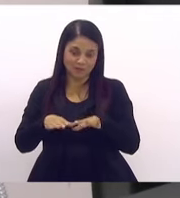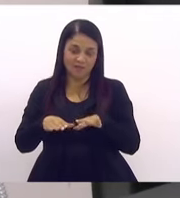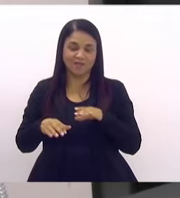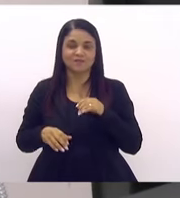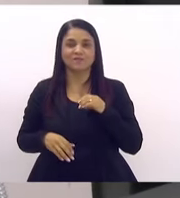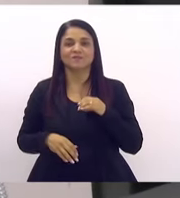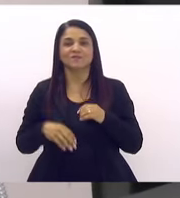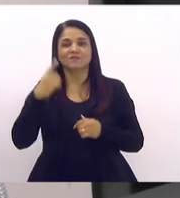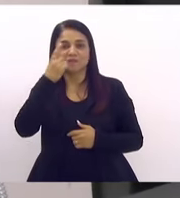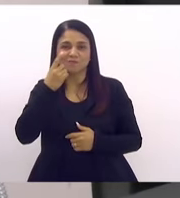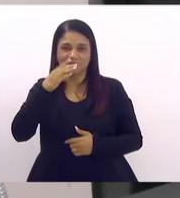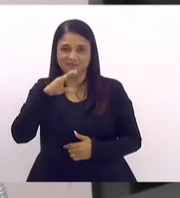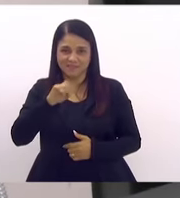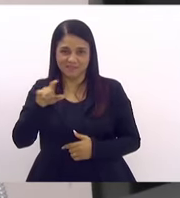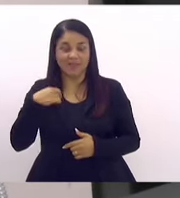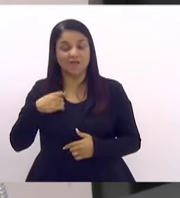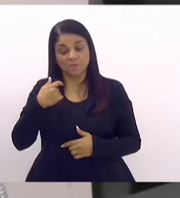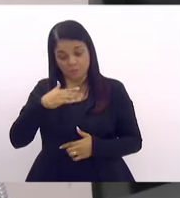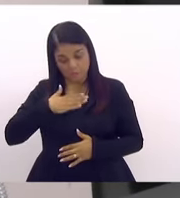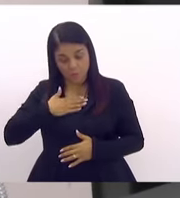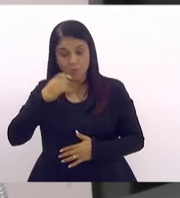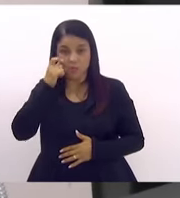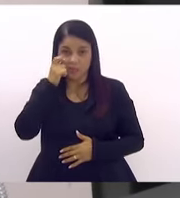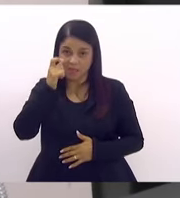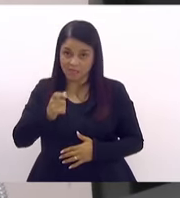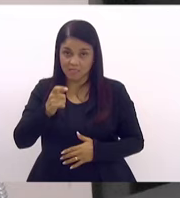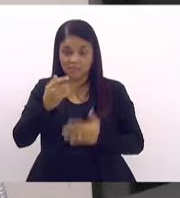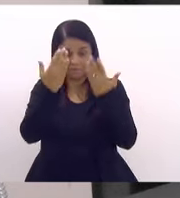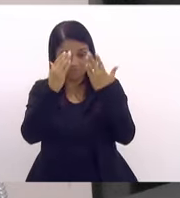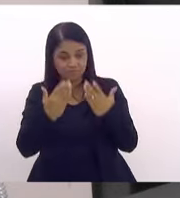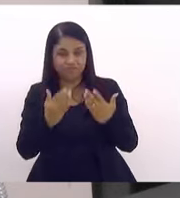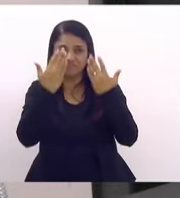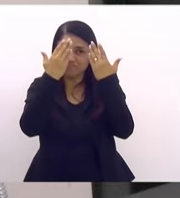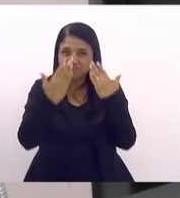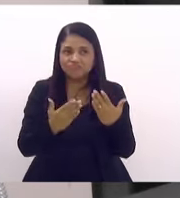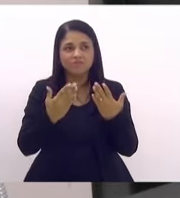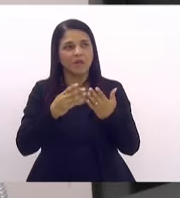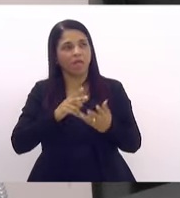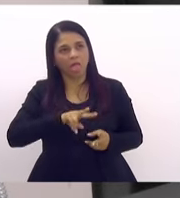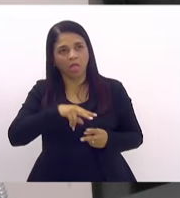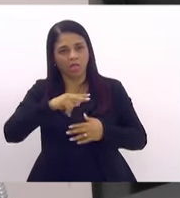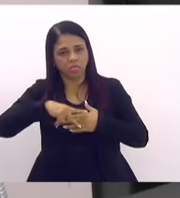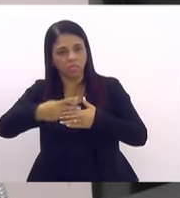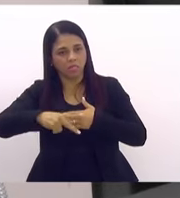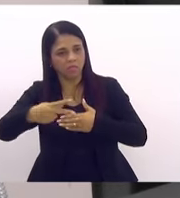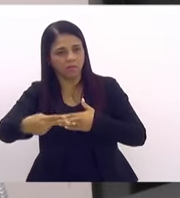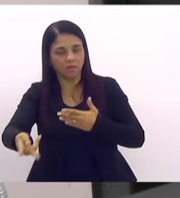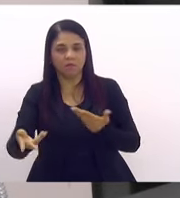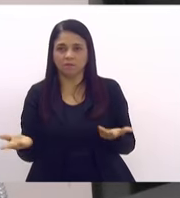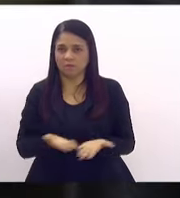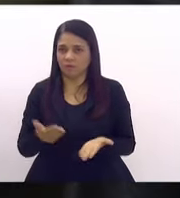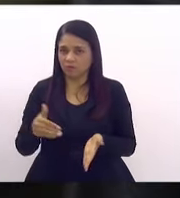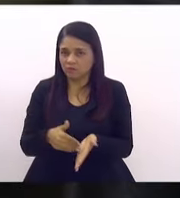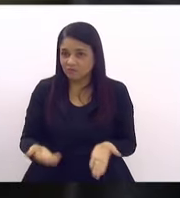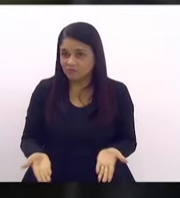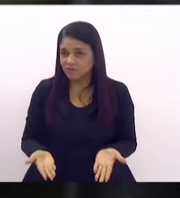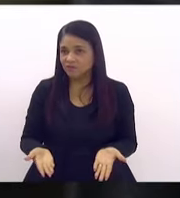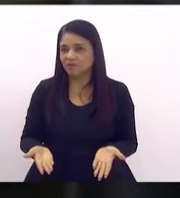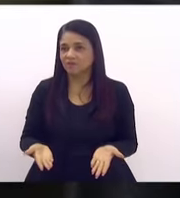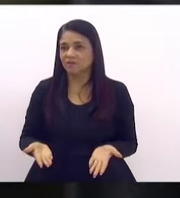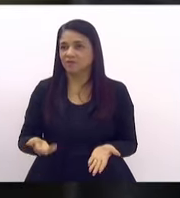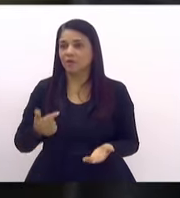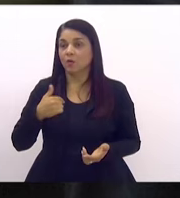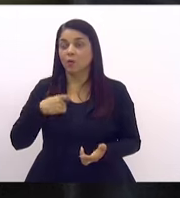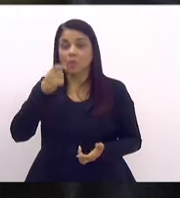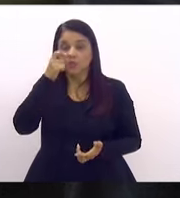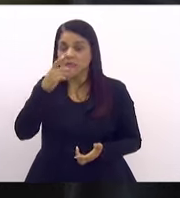tive projetos que era absoluto interesse meu que tiveram vistas e vistas e vistas subsequentes, até hoje. É, presidente, olha só, é um interesse caminho. Não é